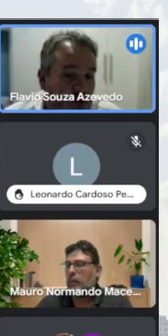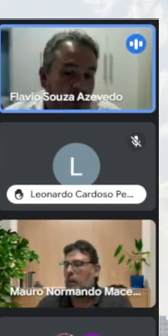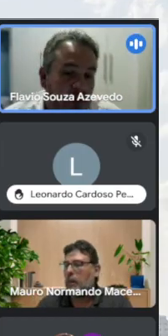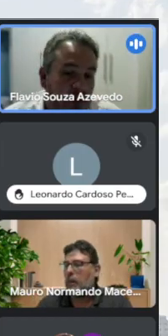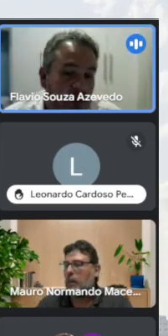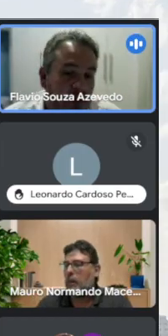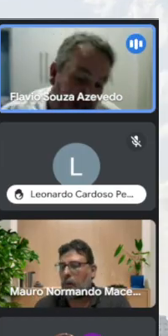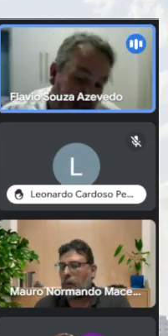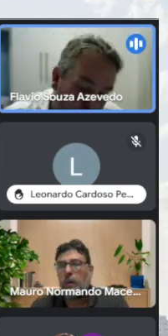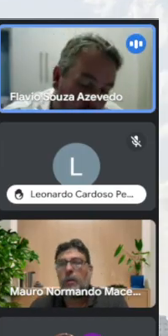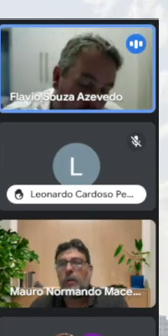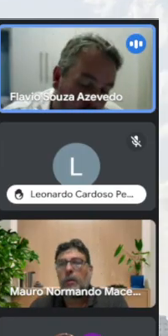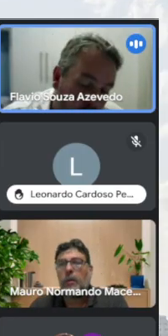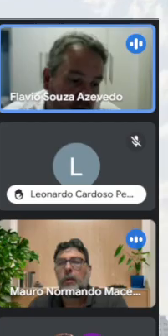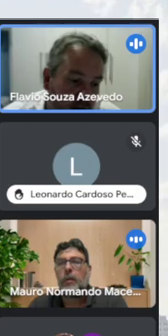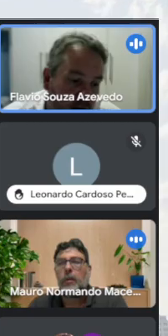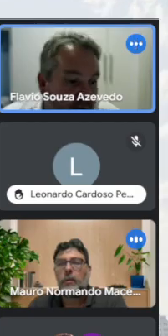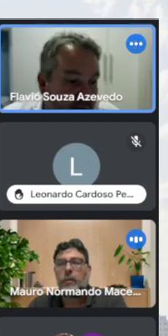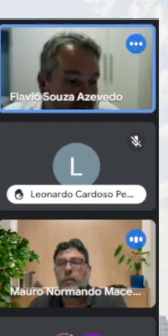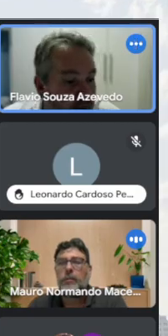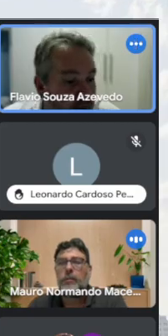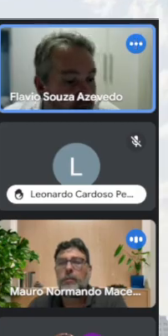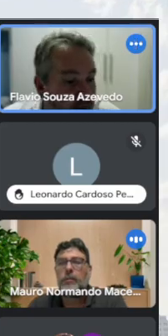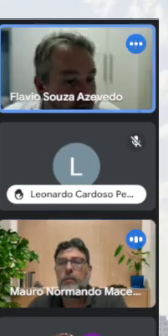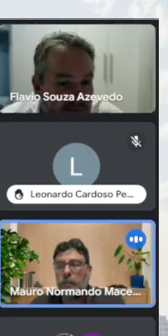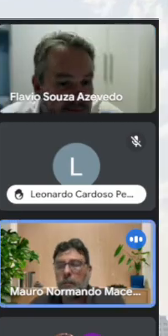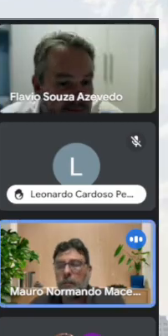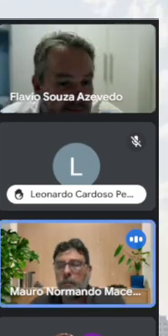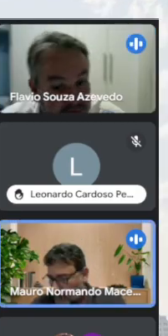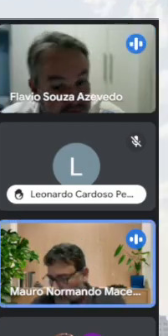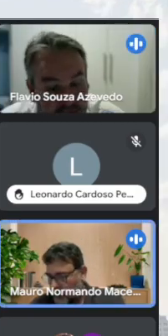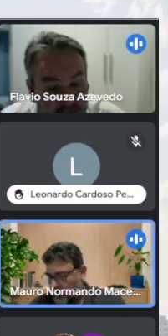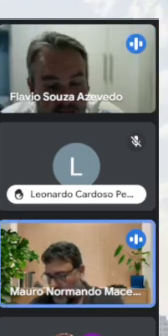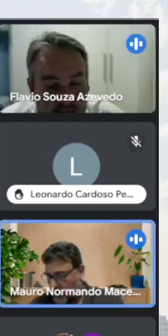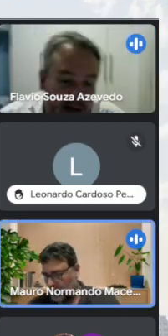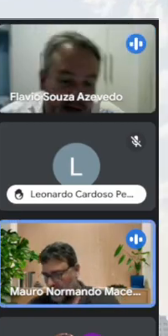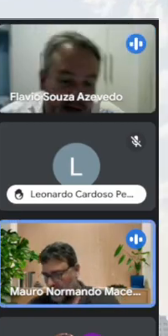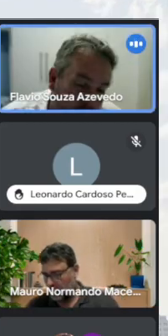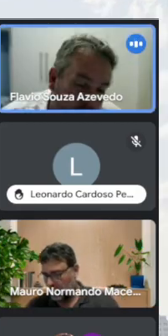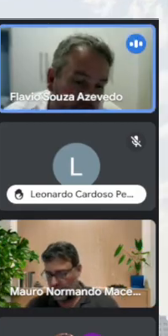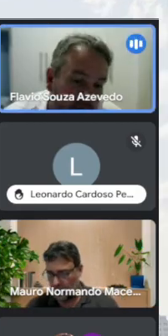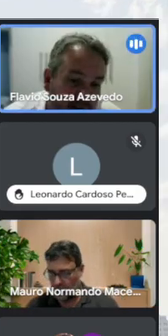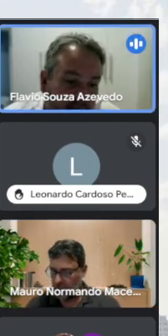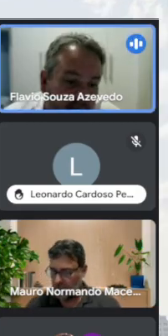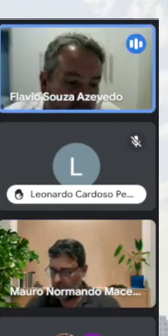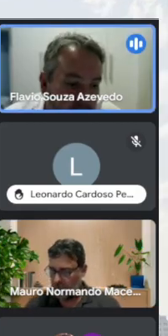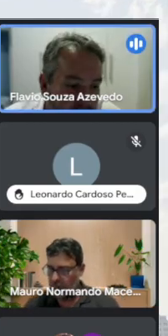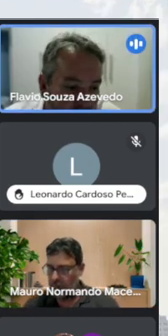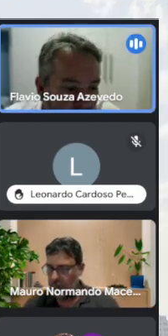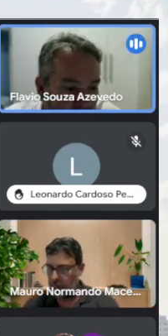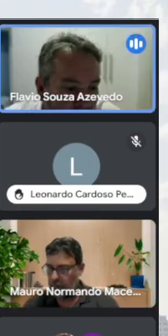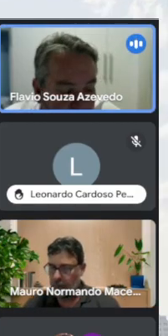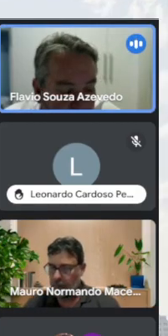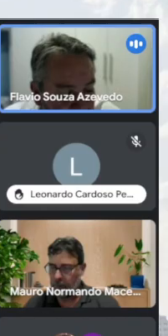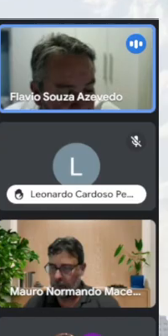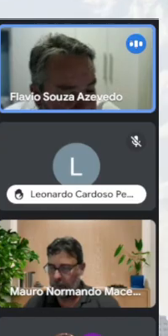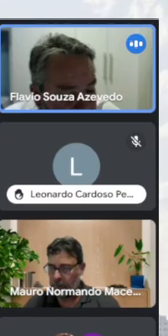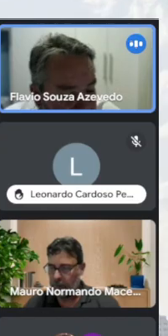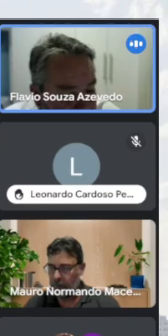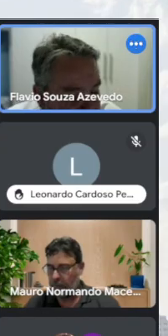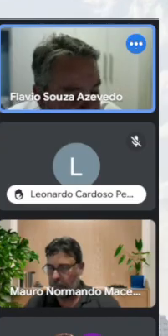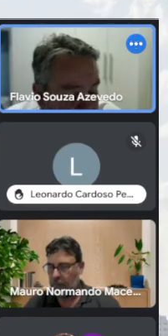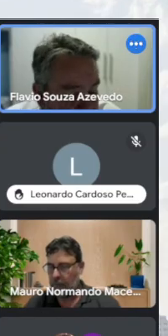preocupados justamente com a gestão pós-obra. E ia cair na mão das secretarias e eles não sabiam como ia